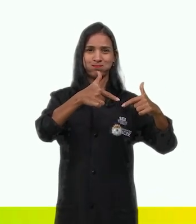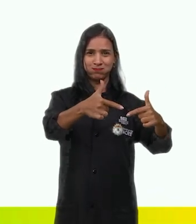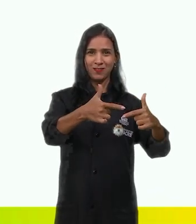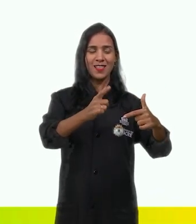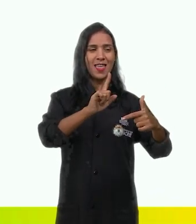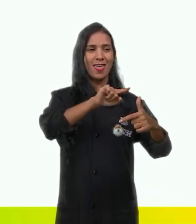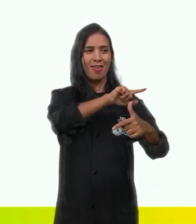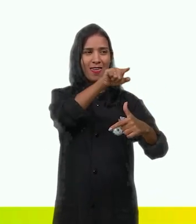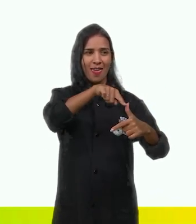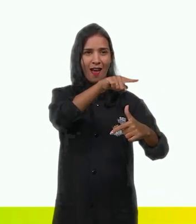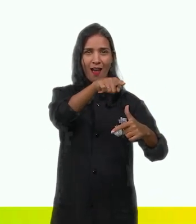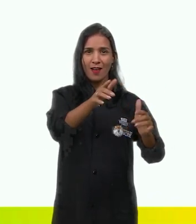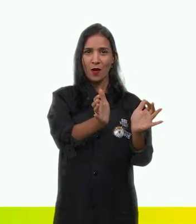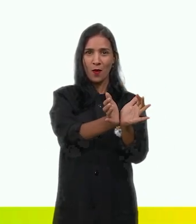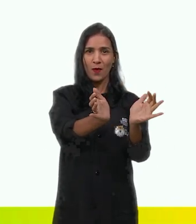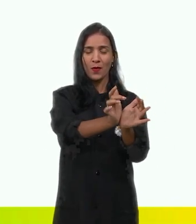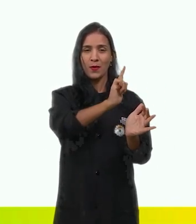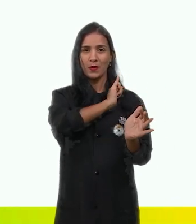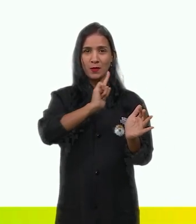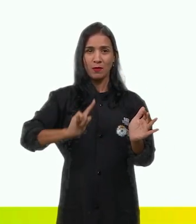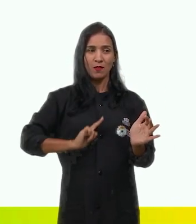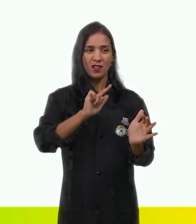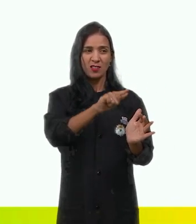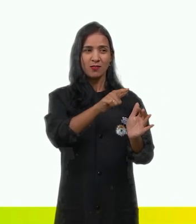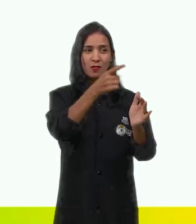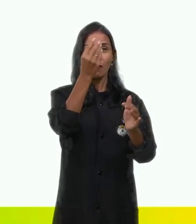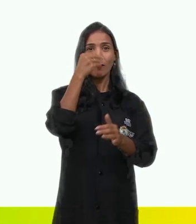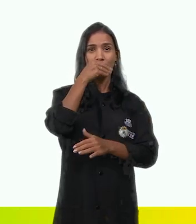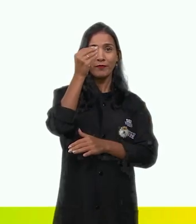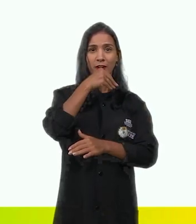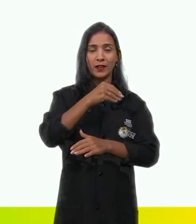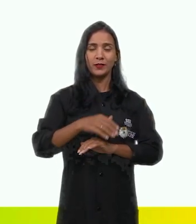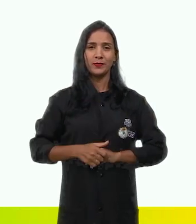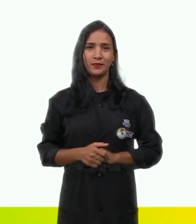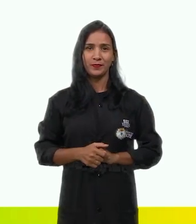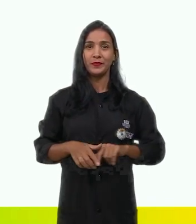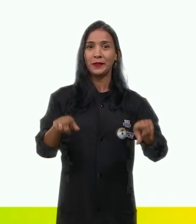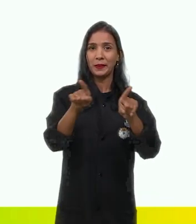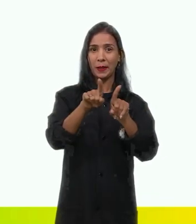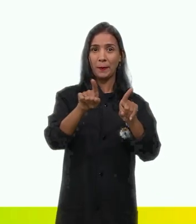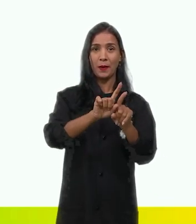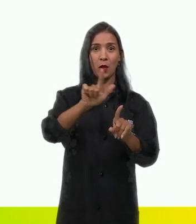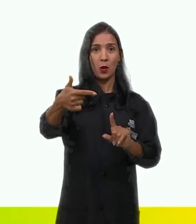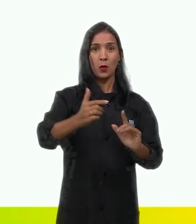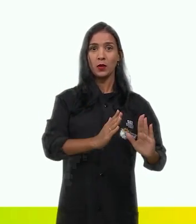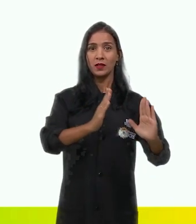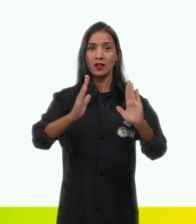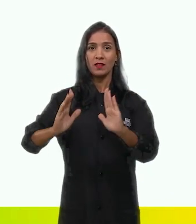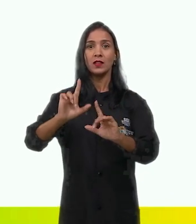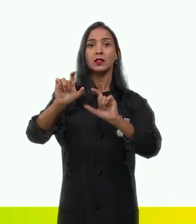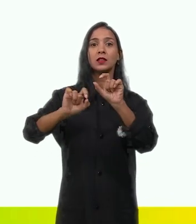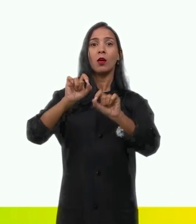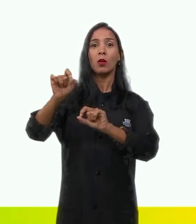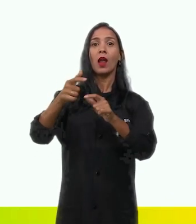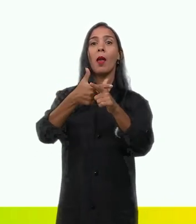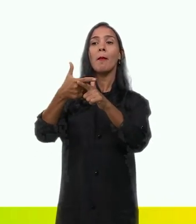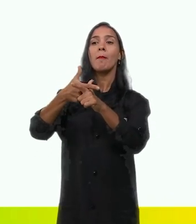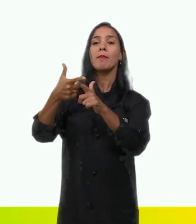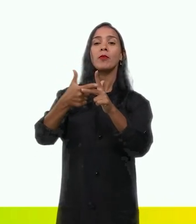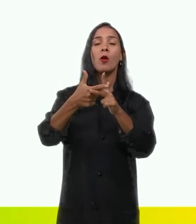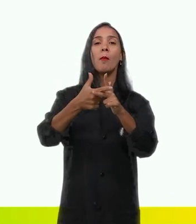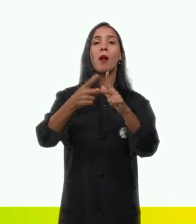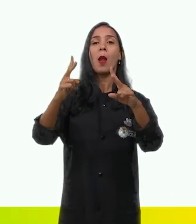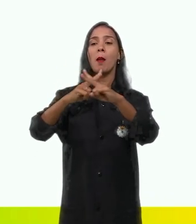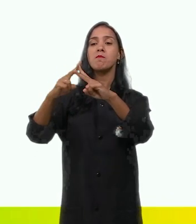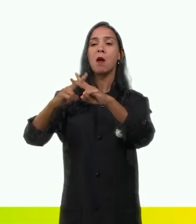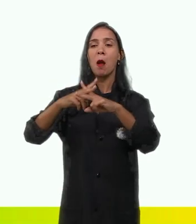estava estabelecido. Outra fase de crise, que é o período de conflito violento,